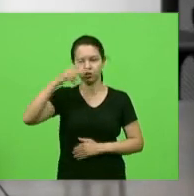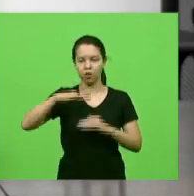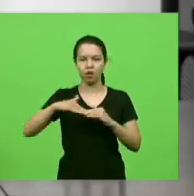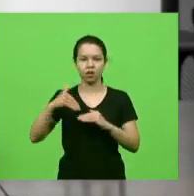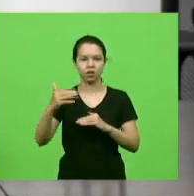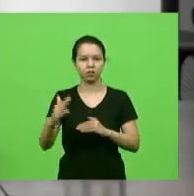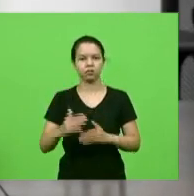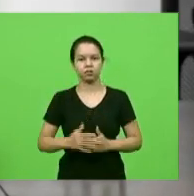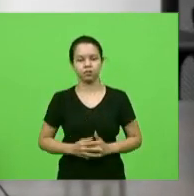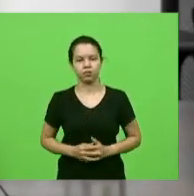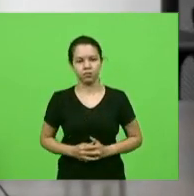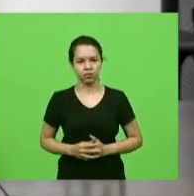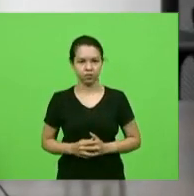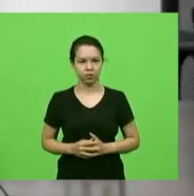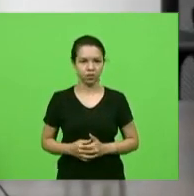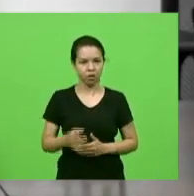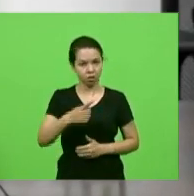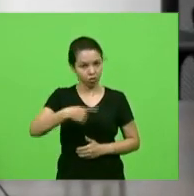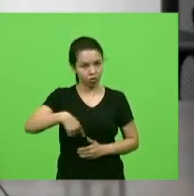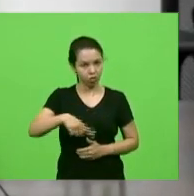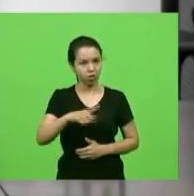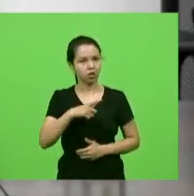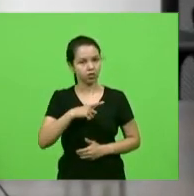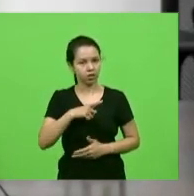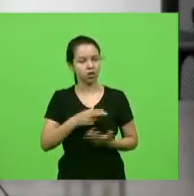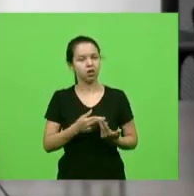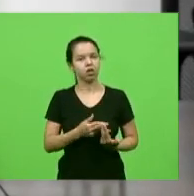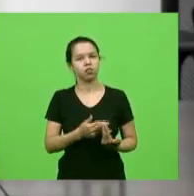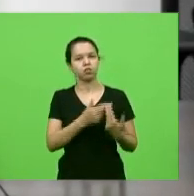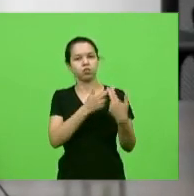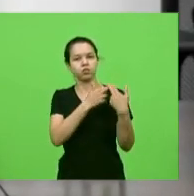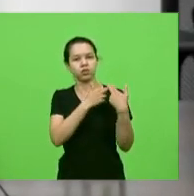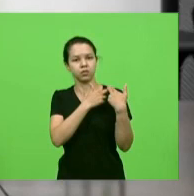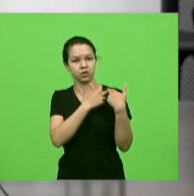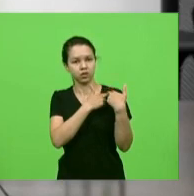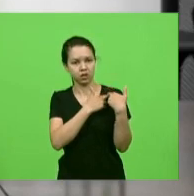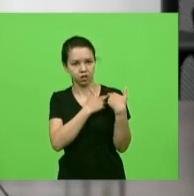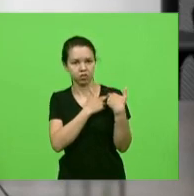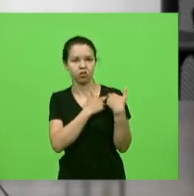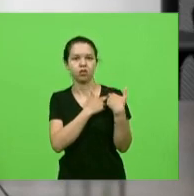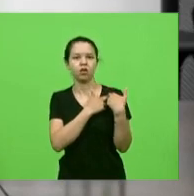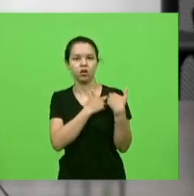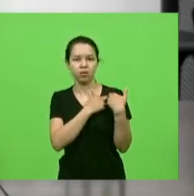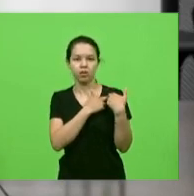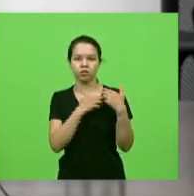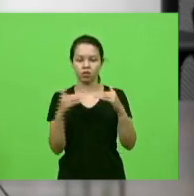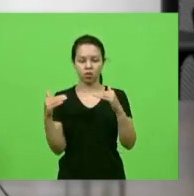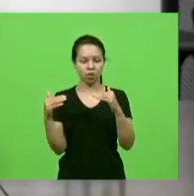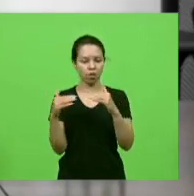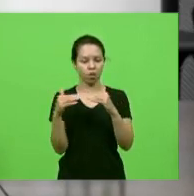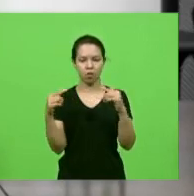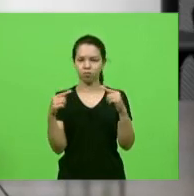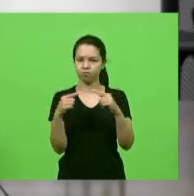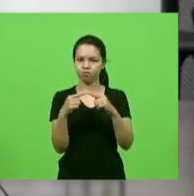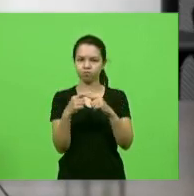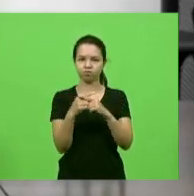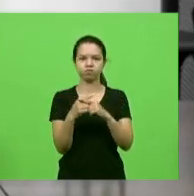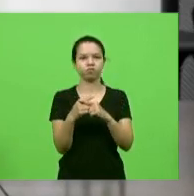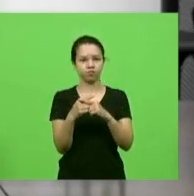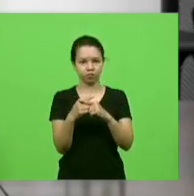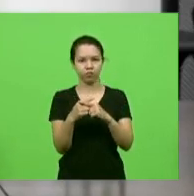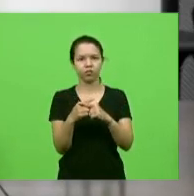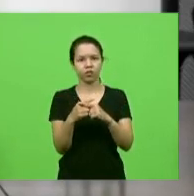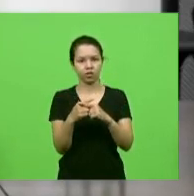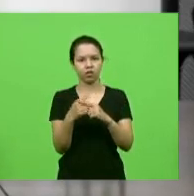Uma responsabilidade, por óbvio, incompatível com o exercício de conveniências. É evidente,